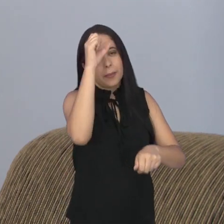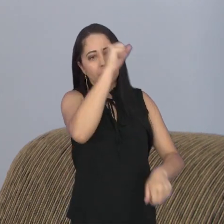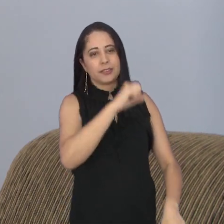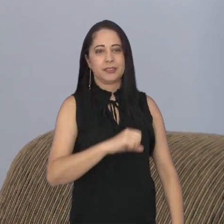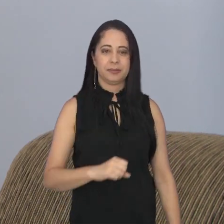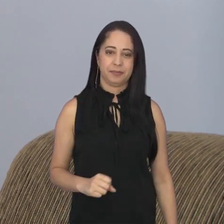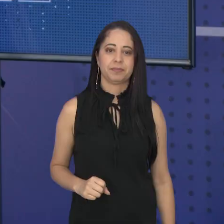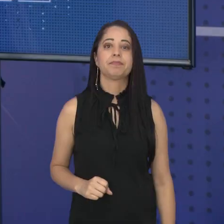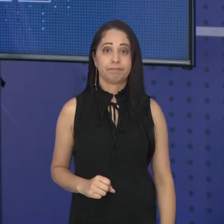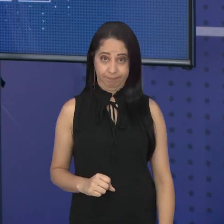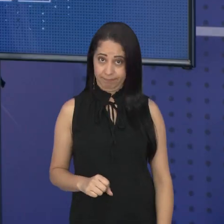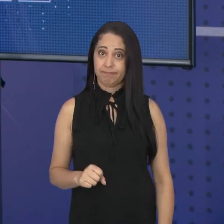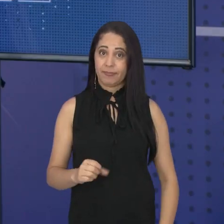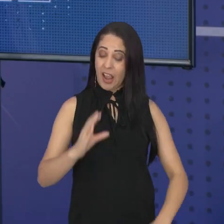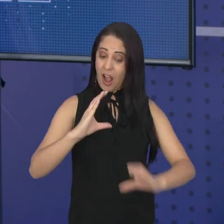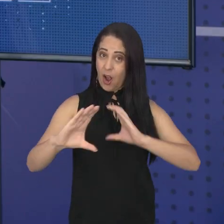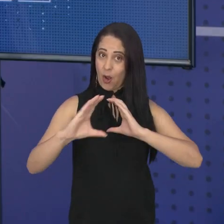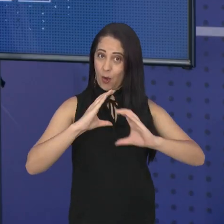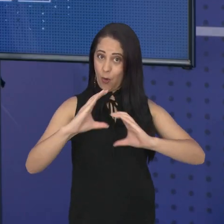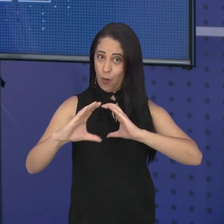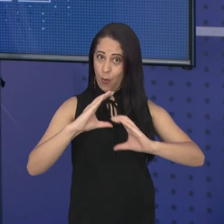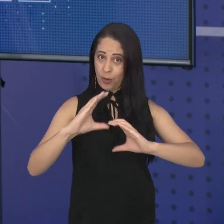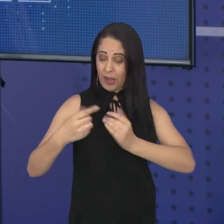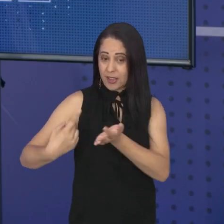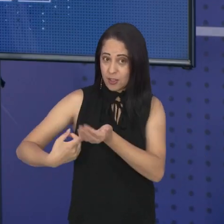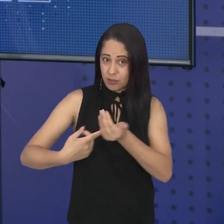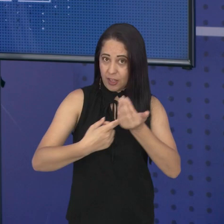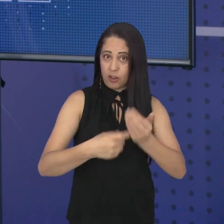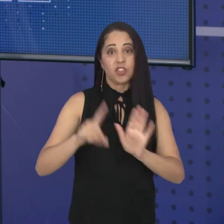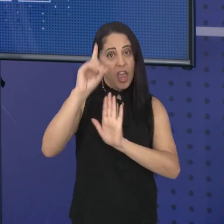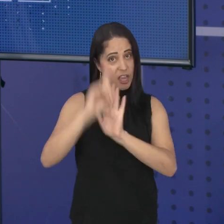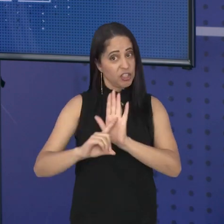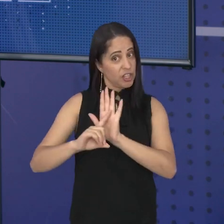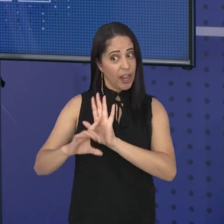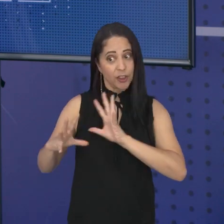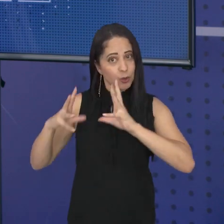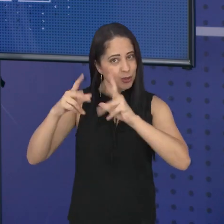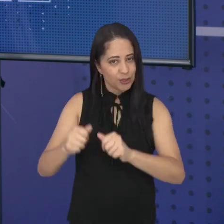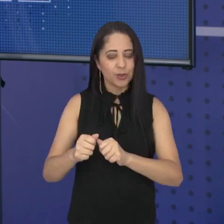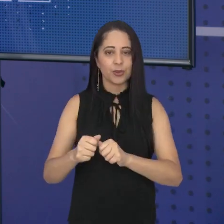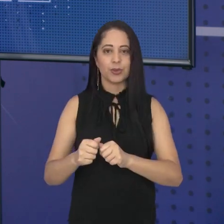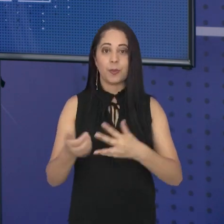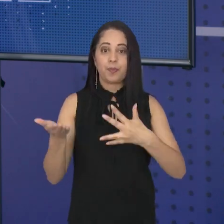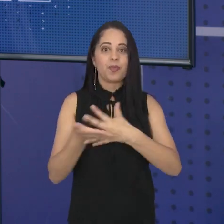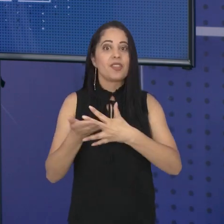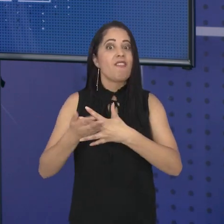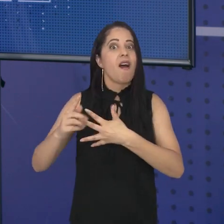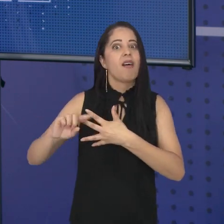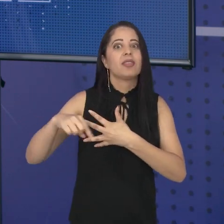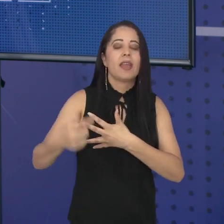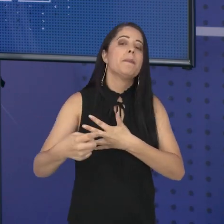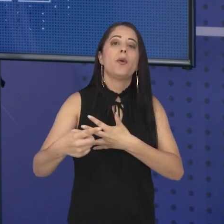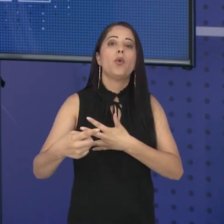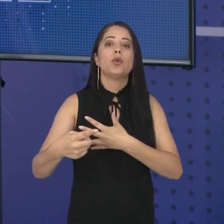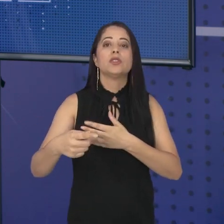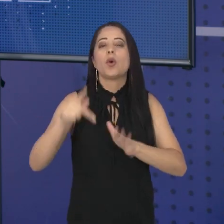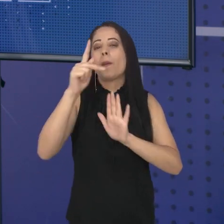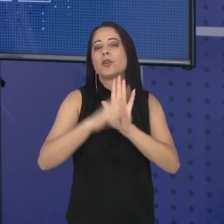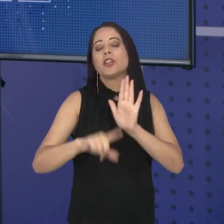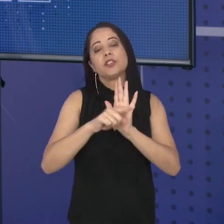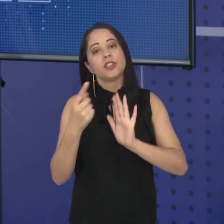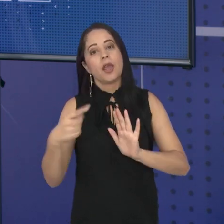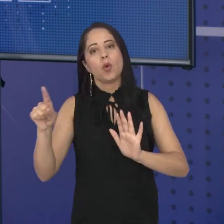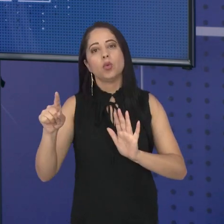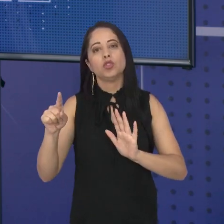a gente tem que buscar. É isso, a comunicação digital também é um direito de todos. E no próximo bloco, eu trago para